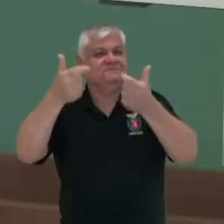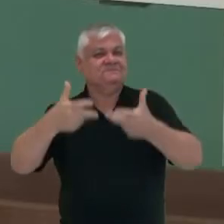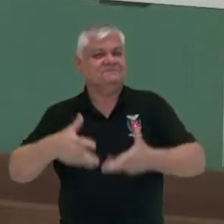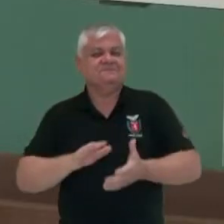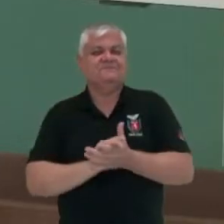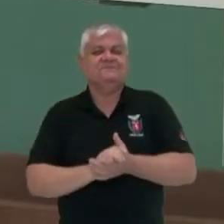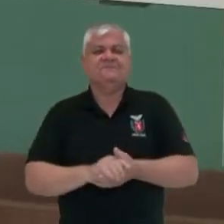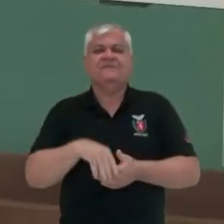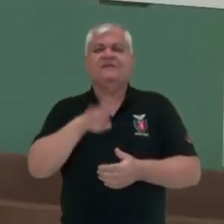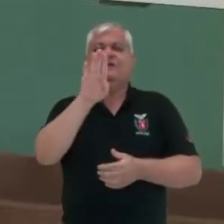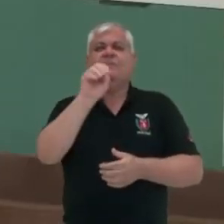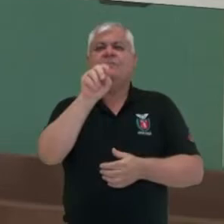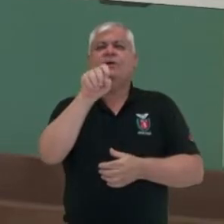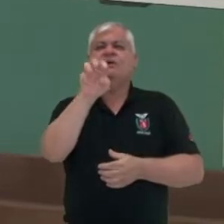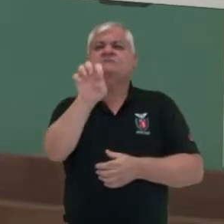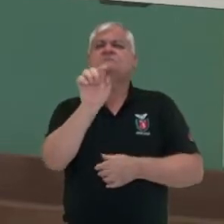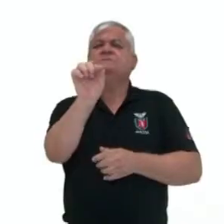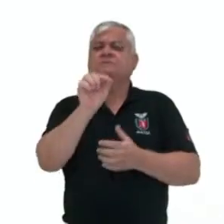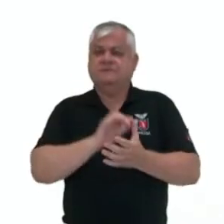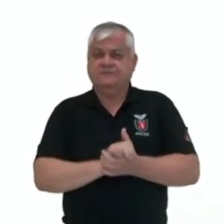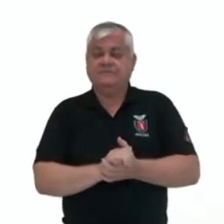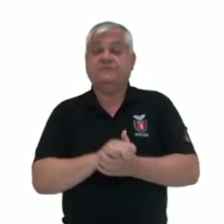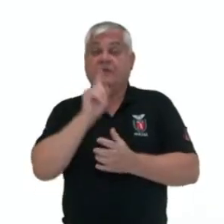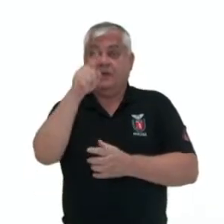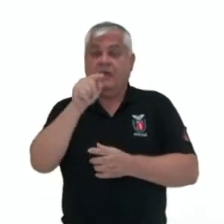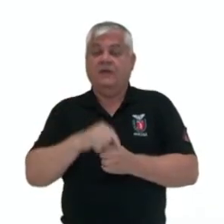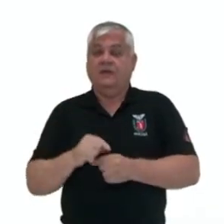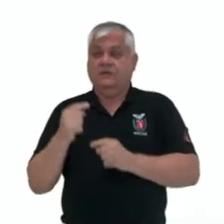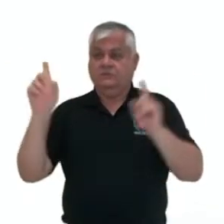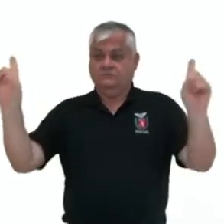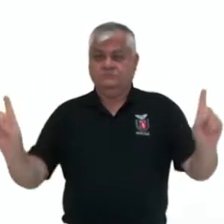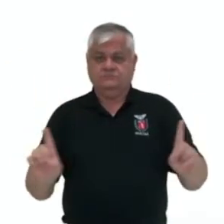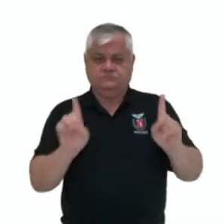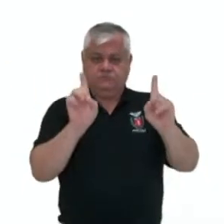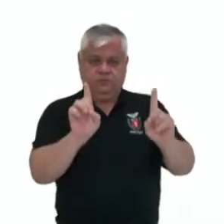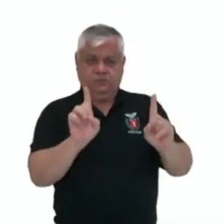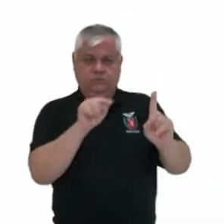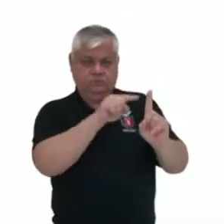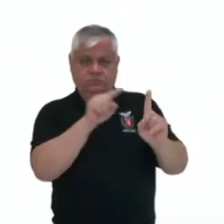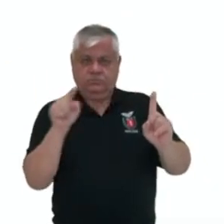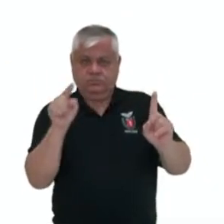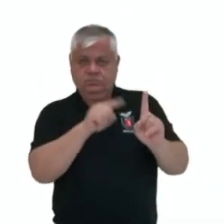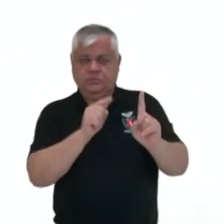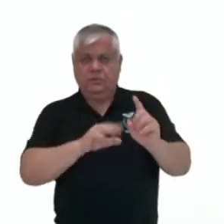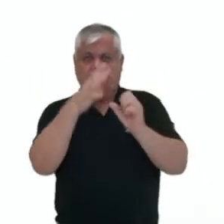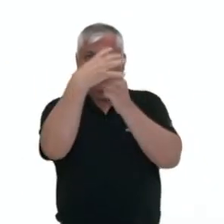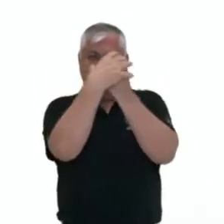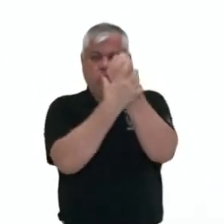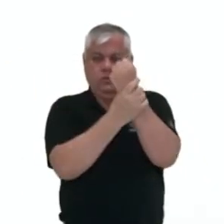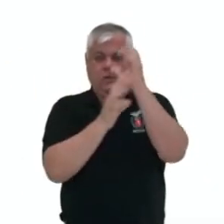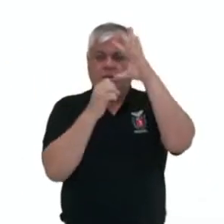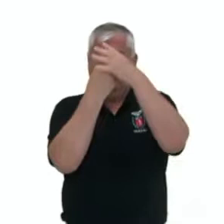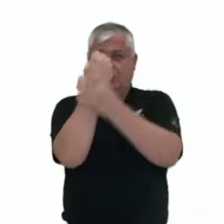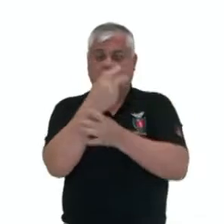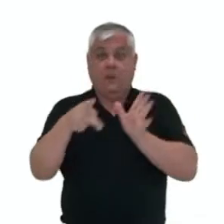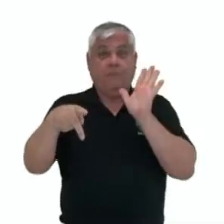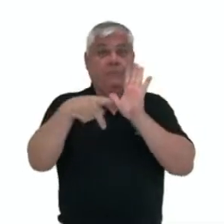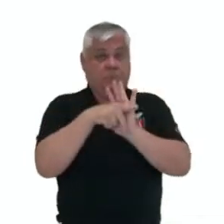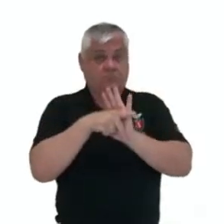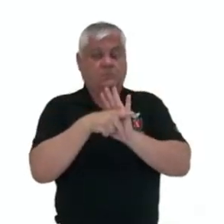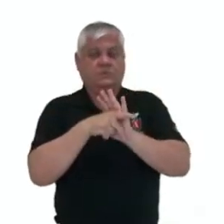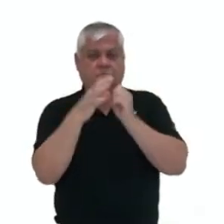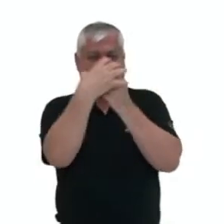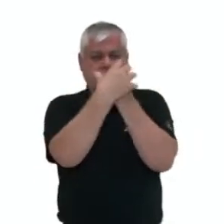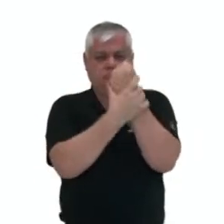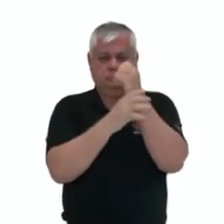que é o boxe de uma maneira bem simples. É uma luta entre dois competidores que, usando luvas próprias